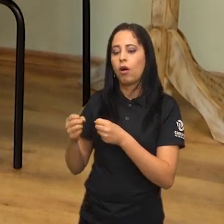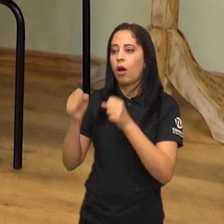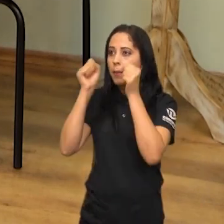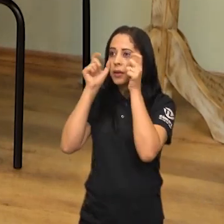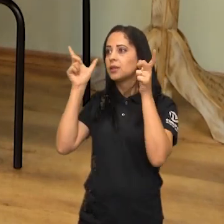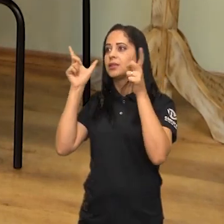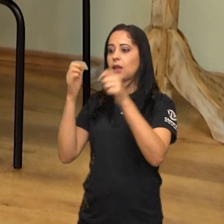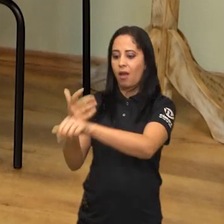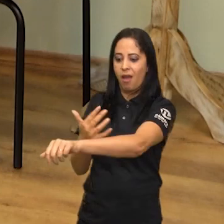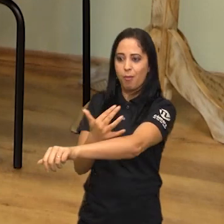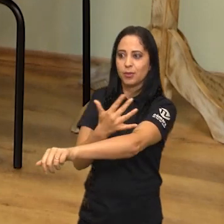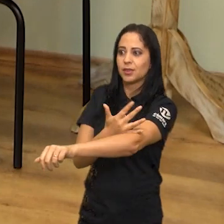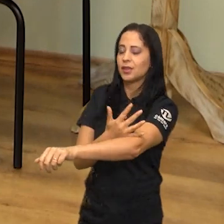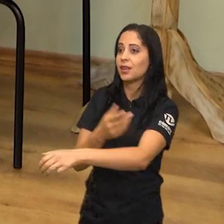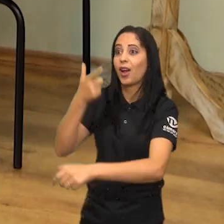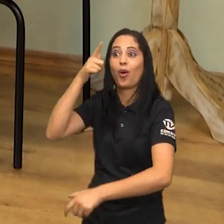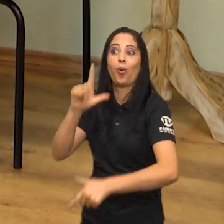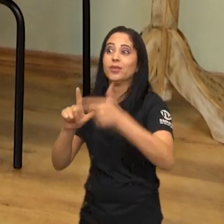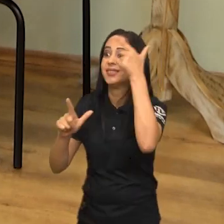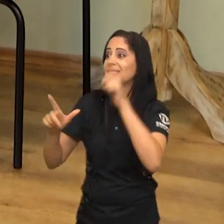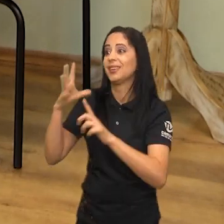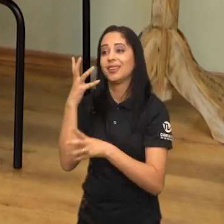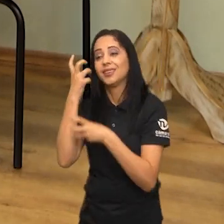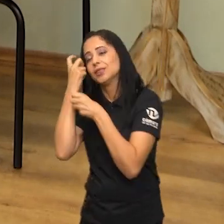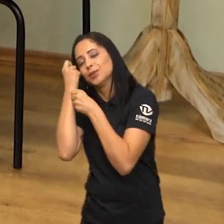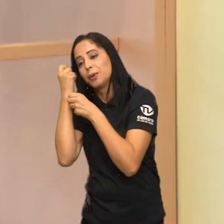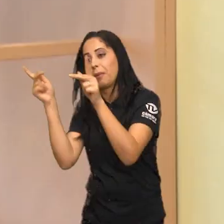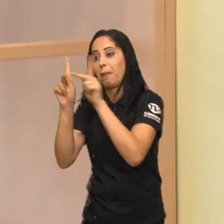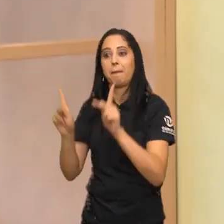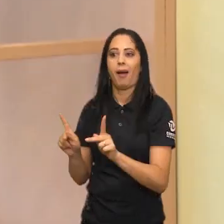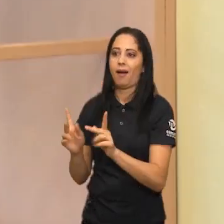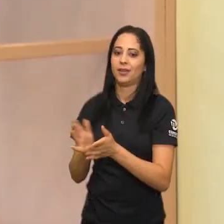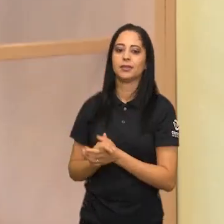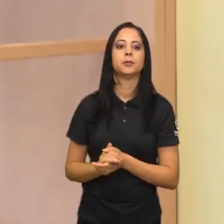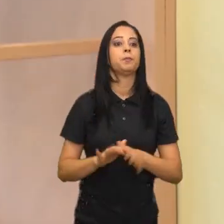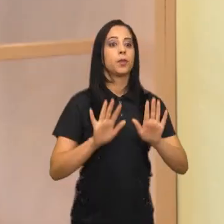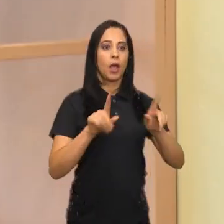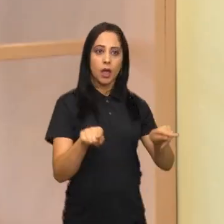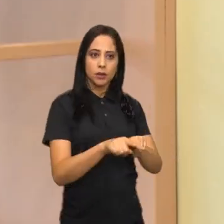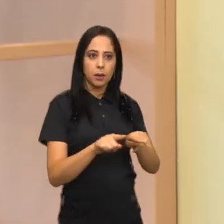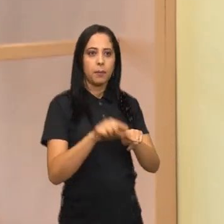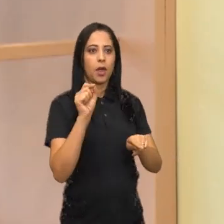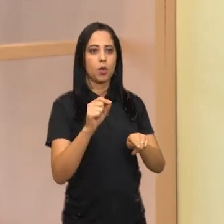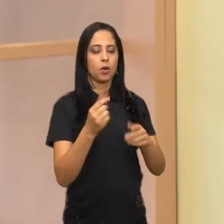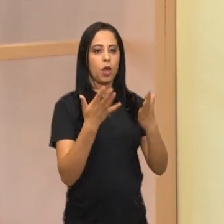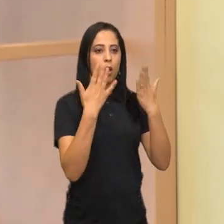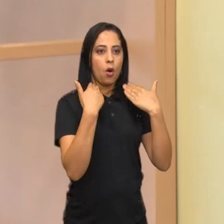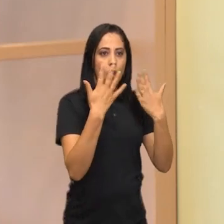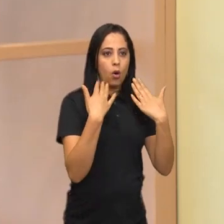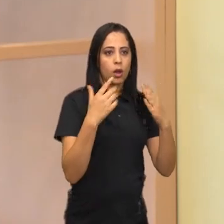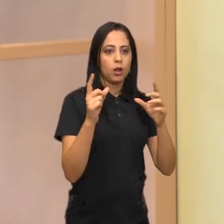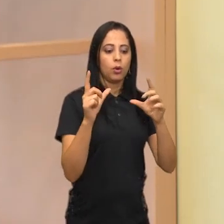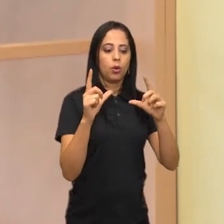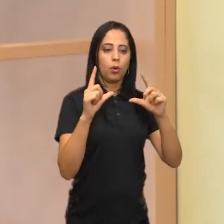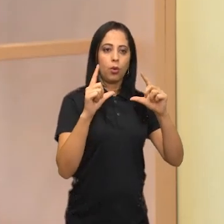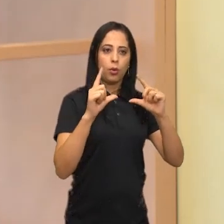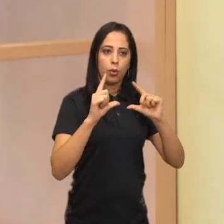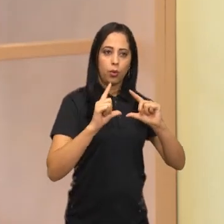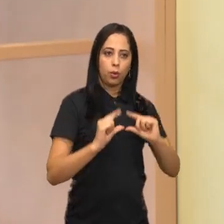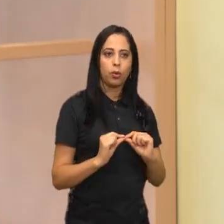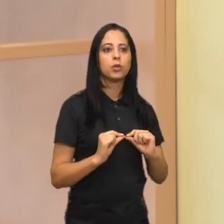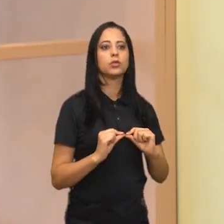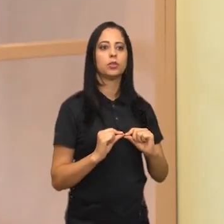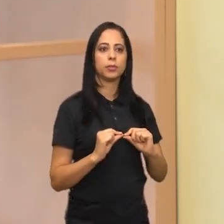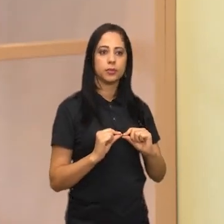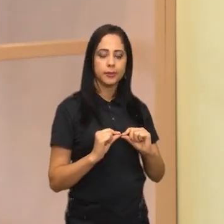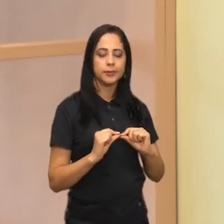Meu Deus, eu dormi uma noite inteira. Uma noite inteira. Aí o calor já foi também diminuindo muito, aí começou a vir muito espaçado, hoje não tem mais.